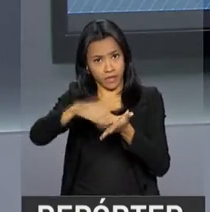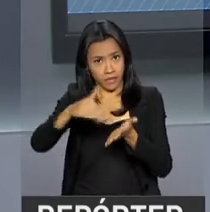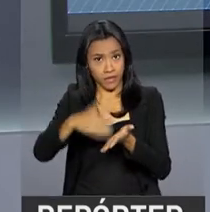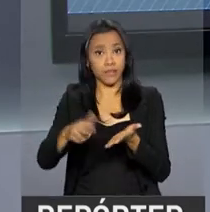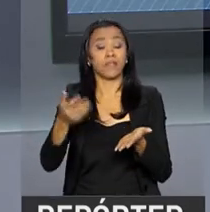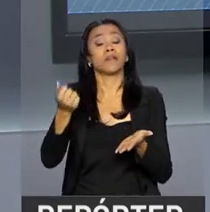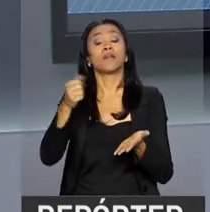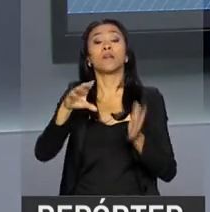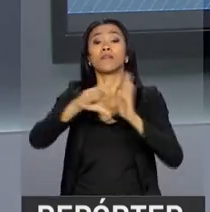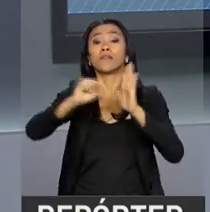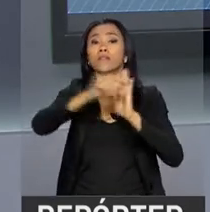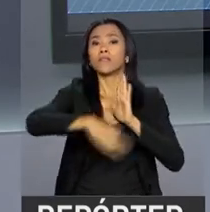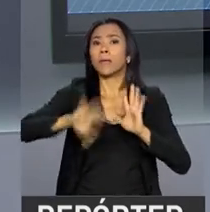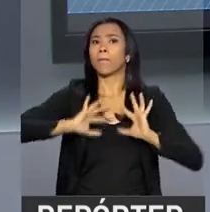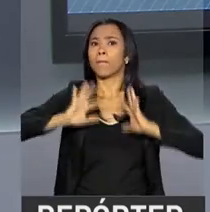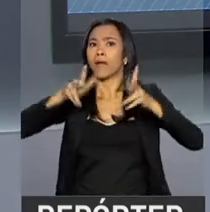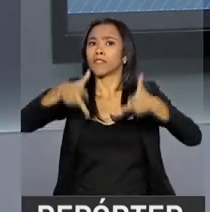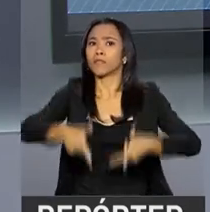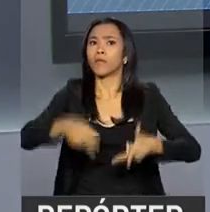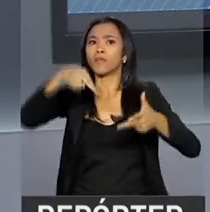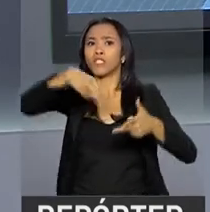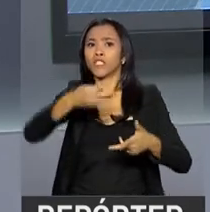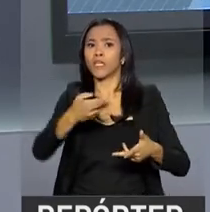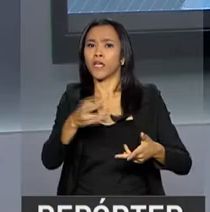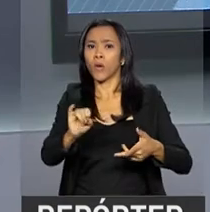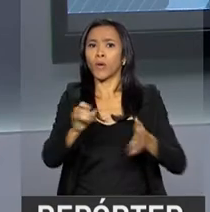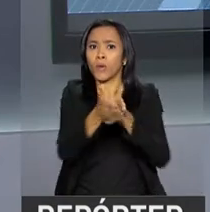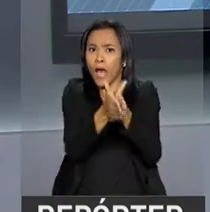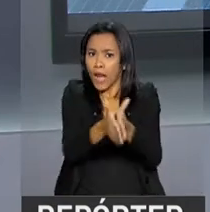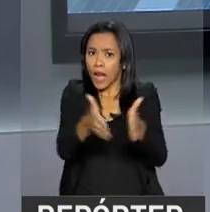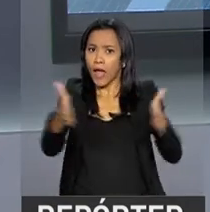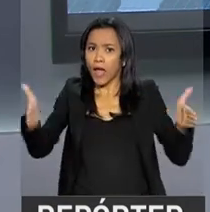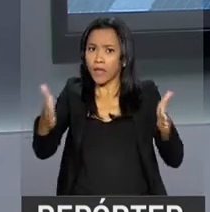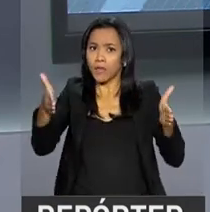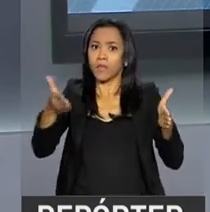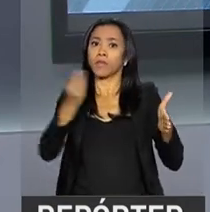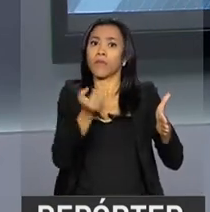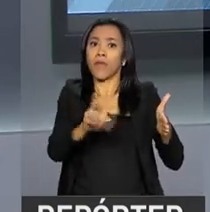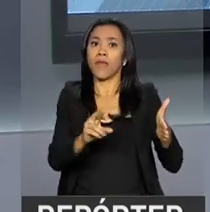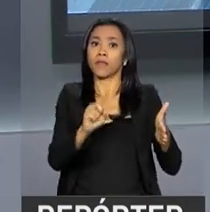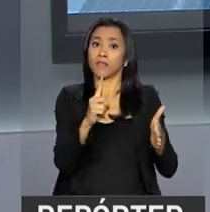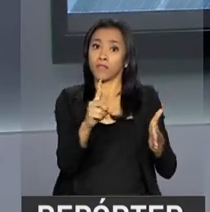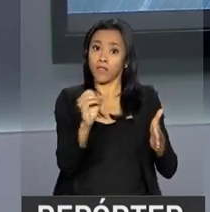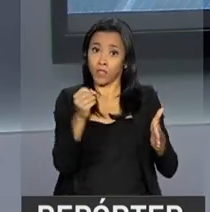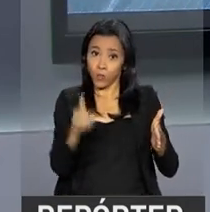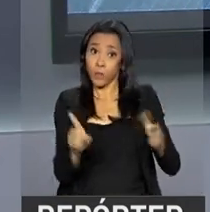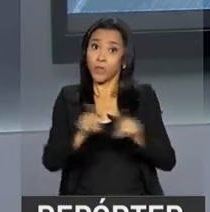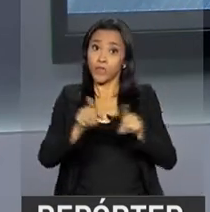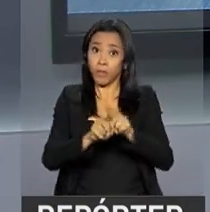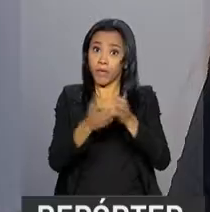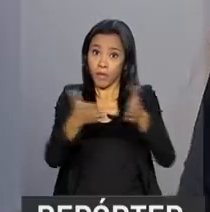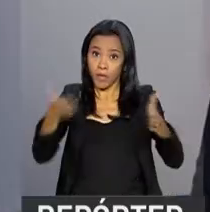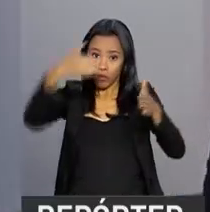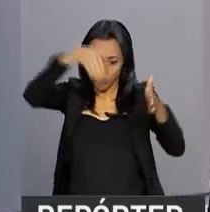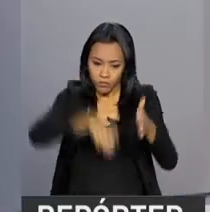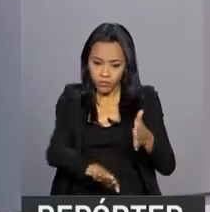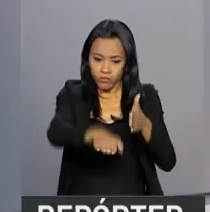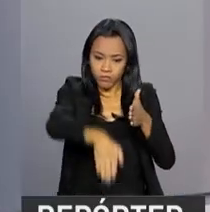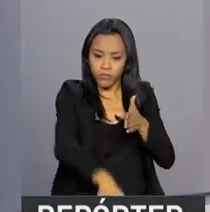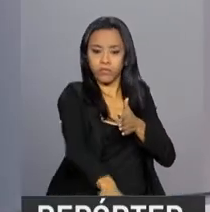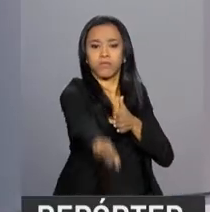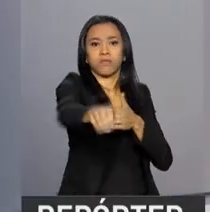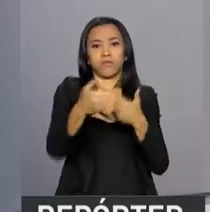em Niterói do anúncio do alargamento do trecho da BR-101 e da abertura do mergulhão da cidade.